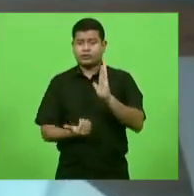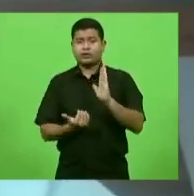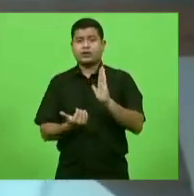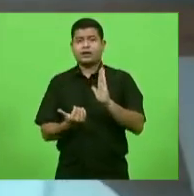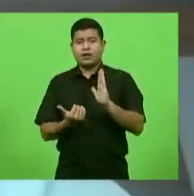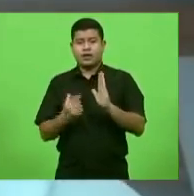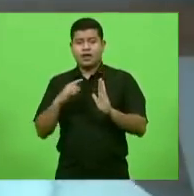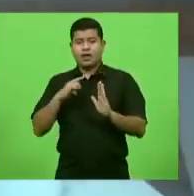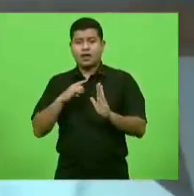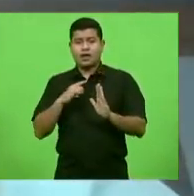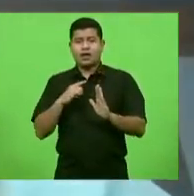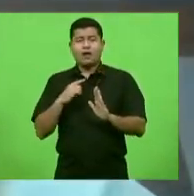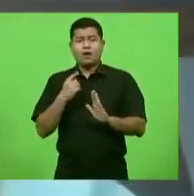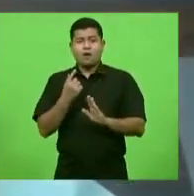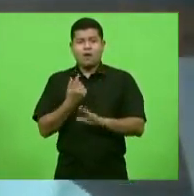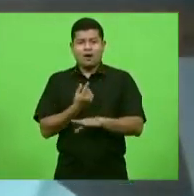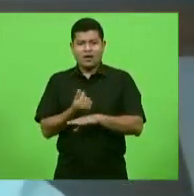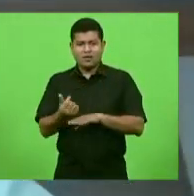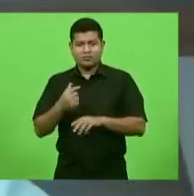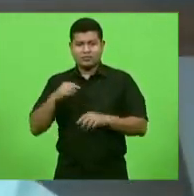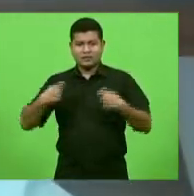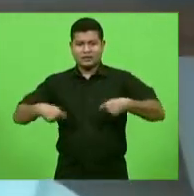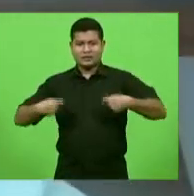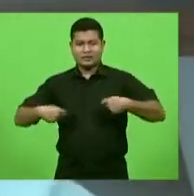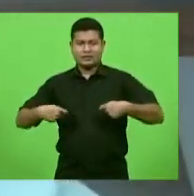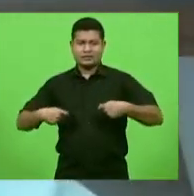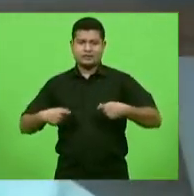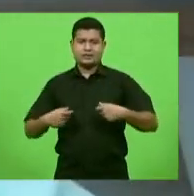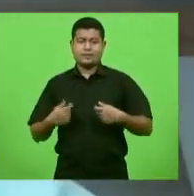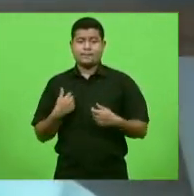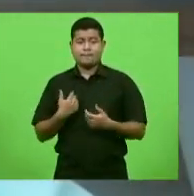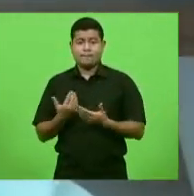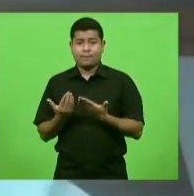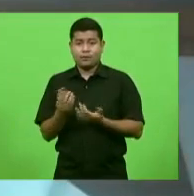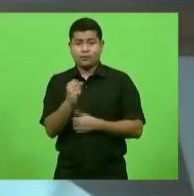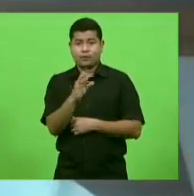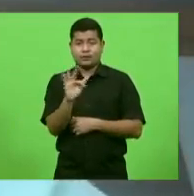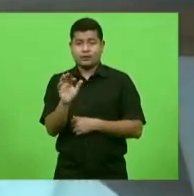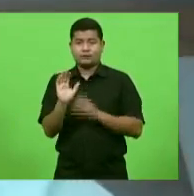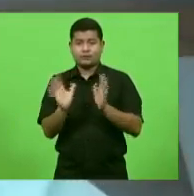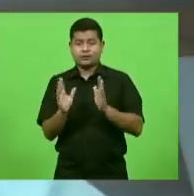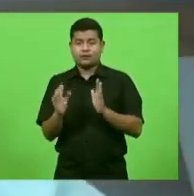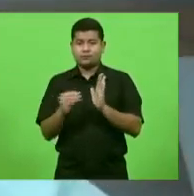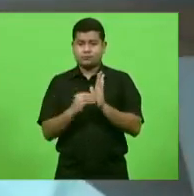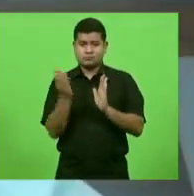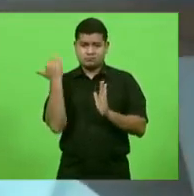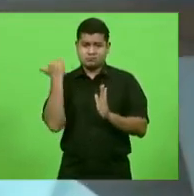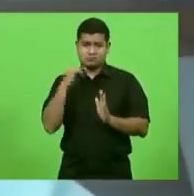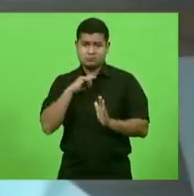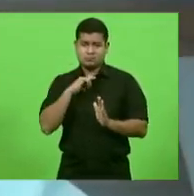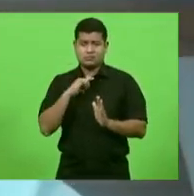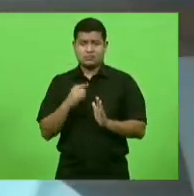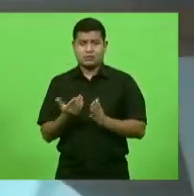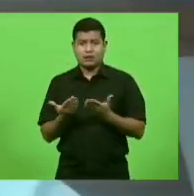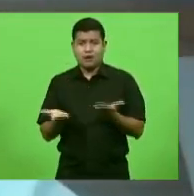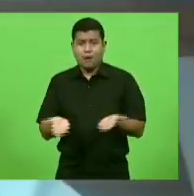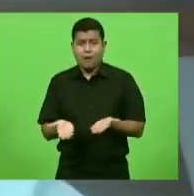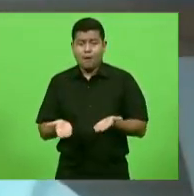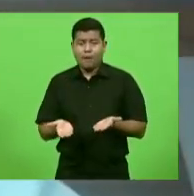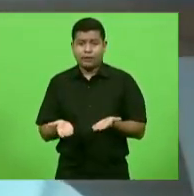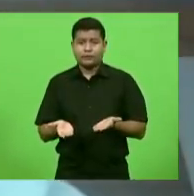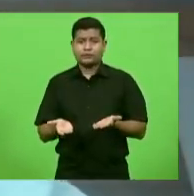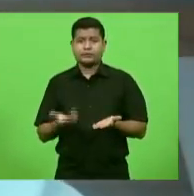STF, nos termos da DPF mencionada. Sem necessidade de aprofundamento teórico, dado o consenso conceitual já